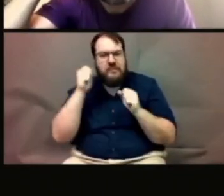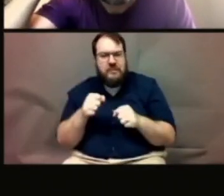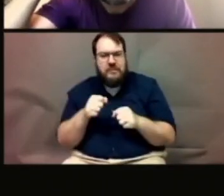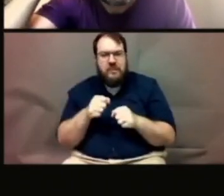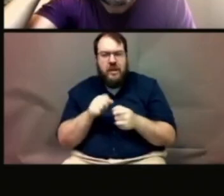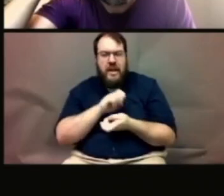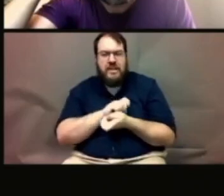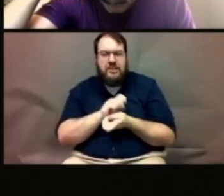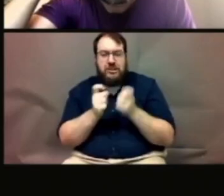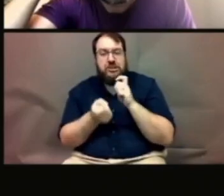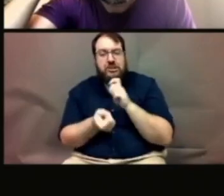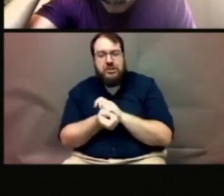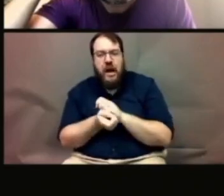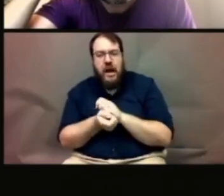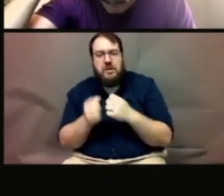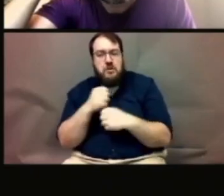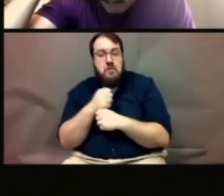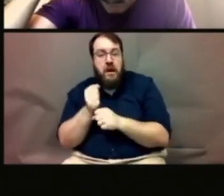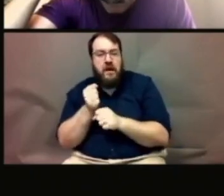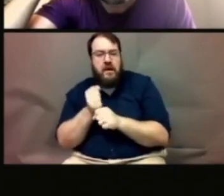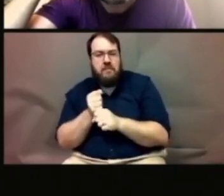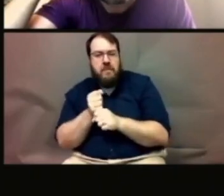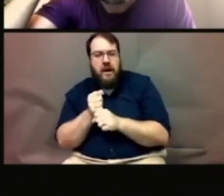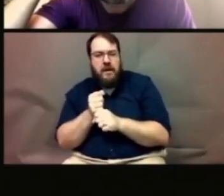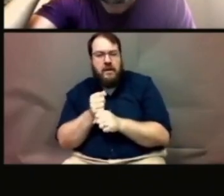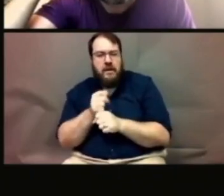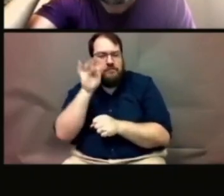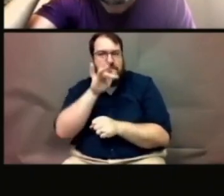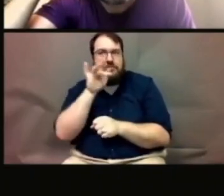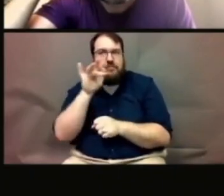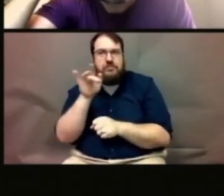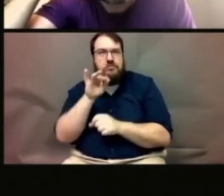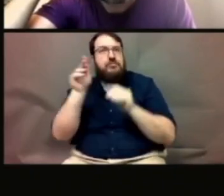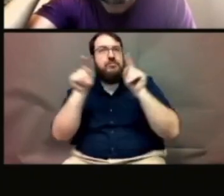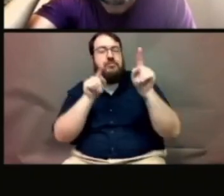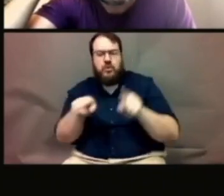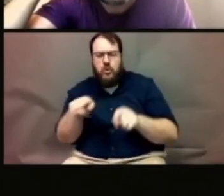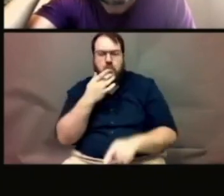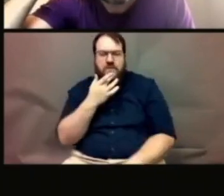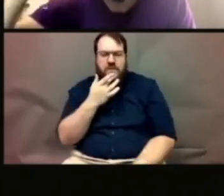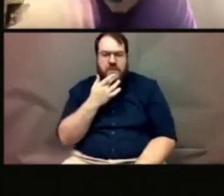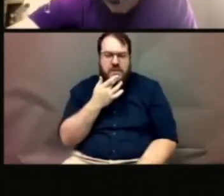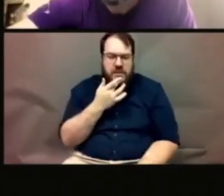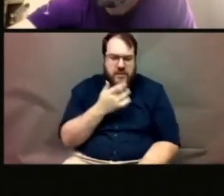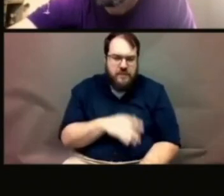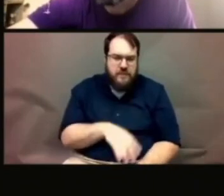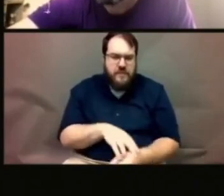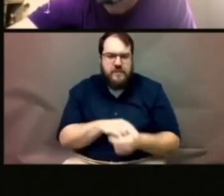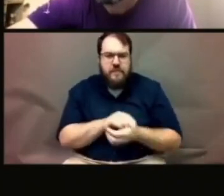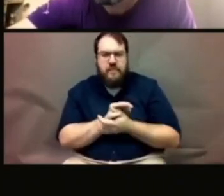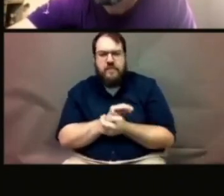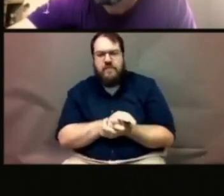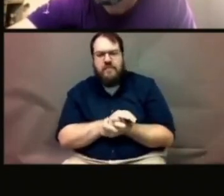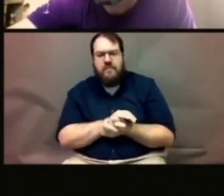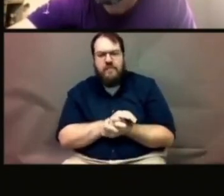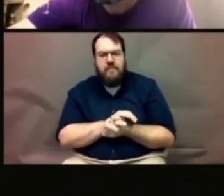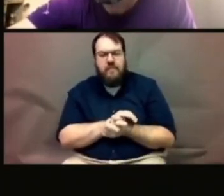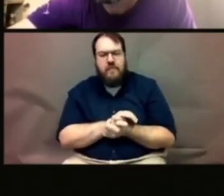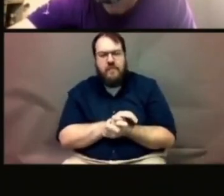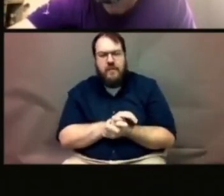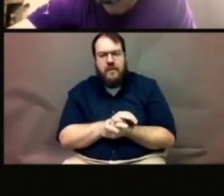setas e como você pode remapear o make make para ter teclas diferentes